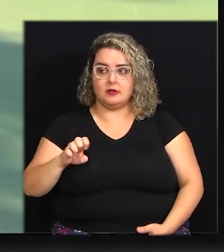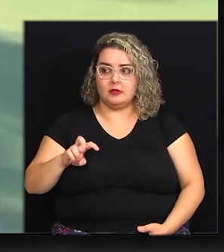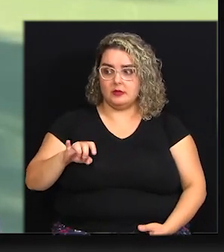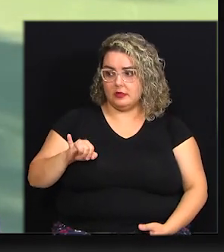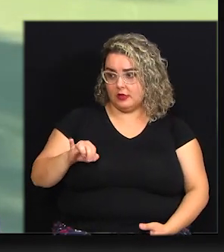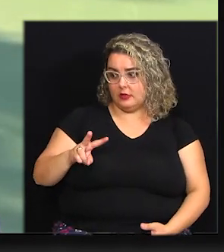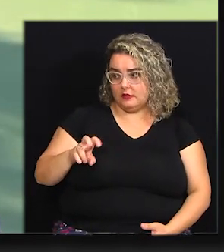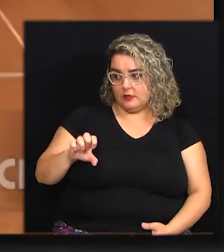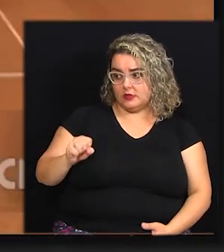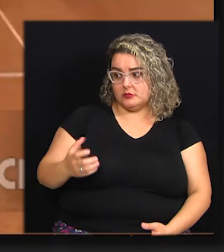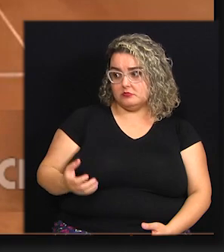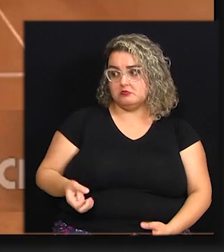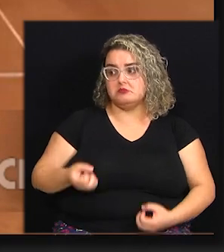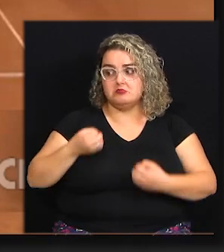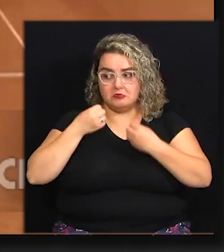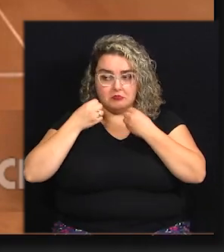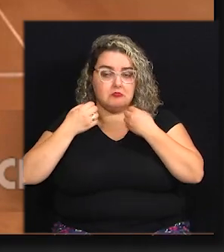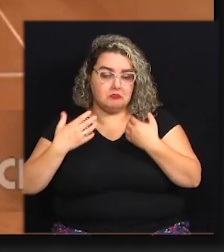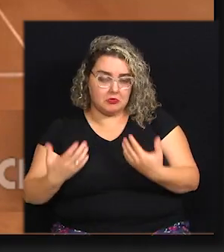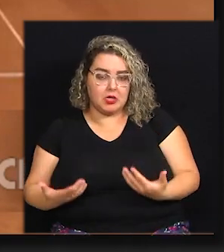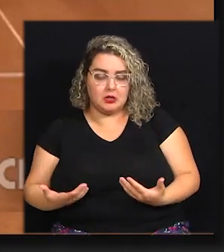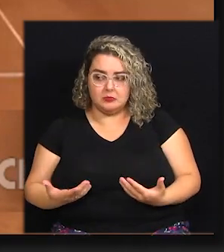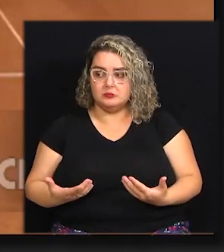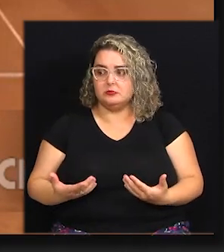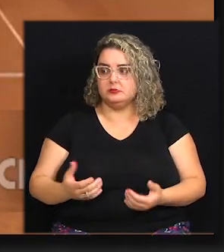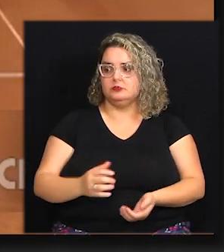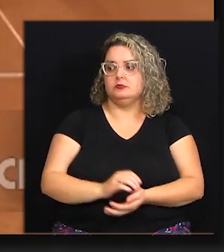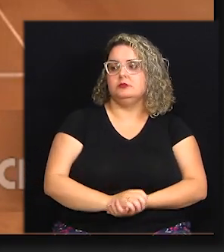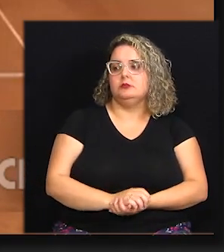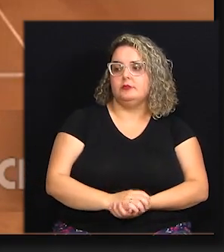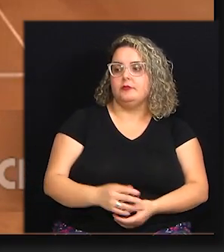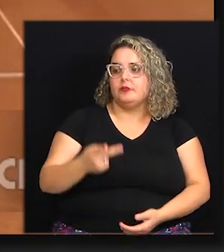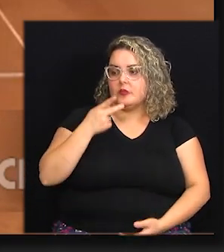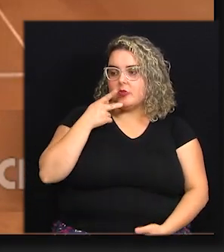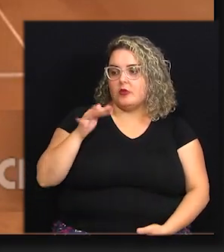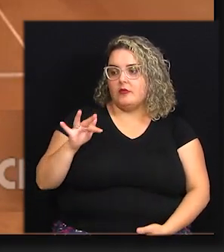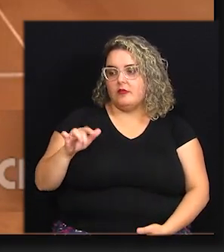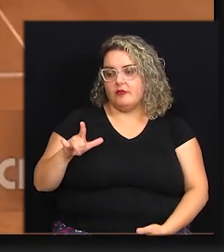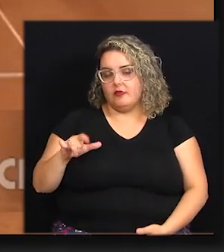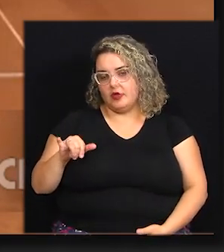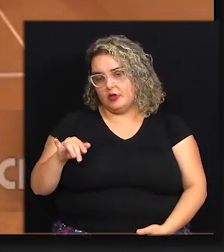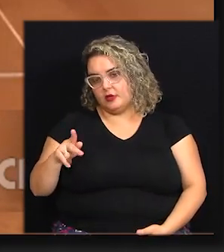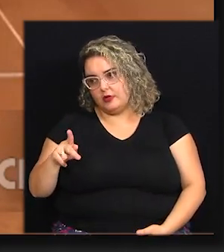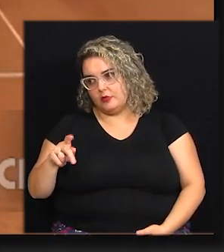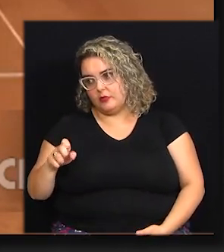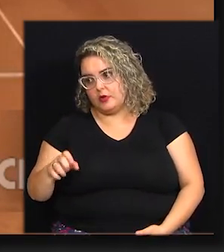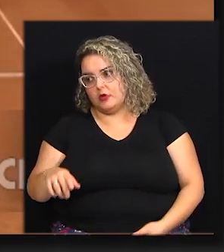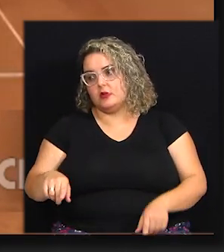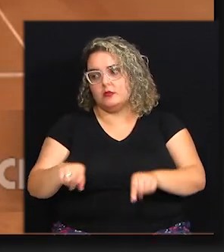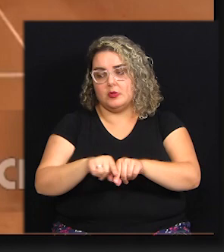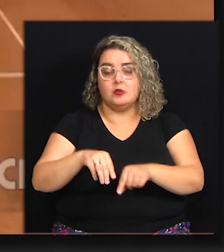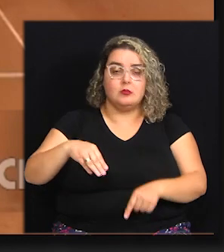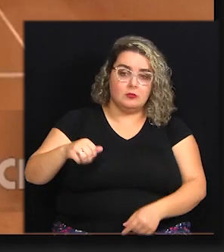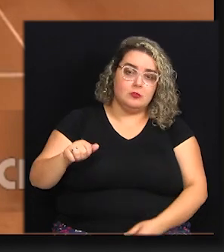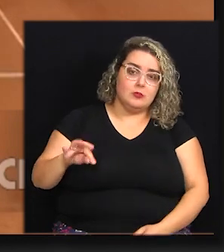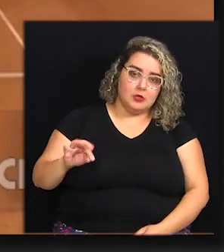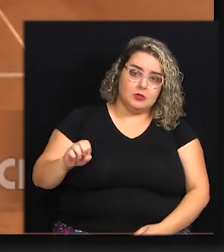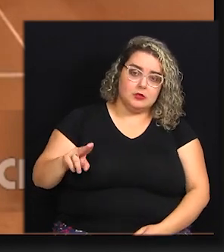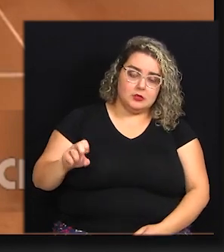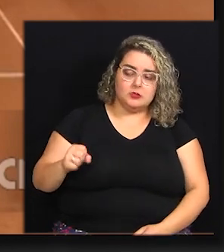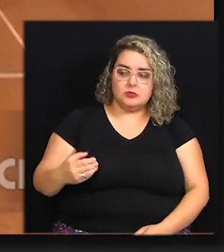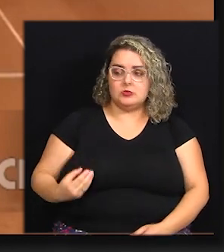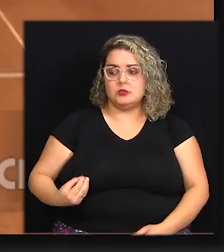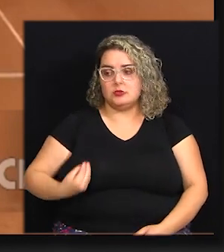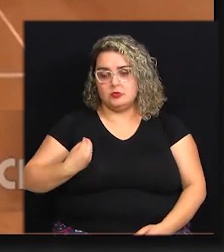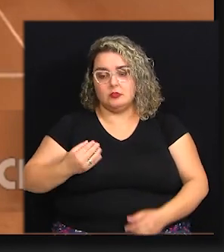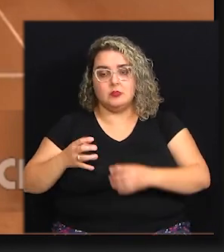Cara, eu acho incrível. Eles estão indo super bem. Inclusive, você falou do Felipe e do Matheus. Foram caras que eu